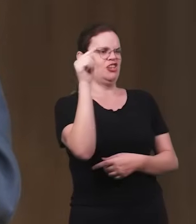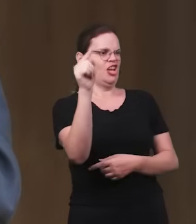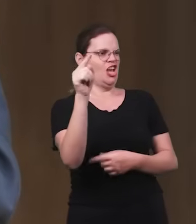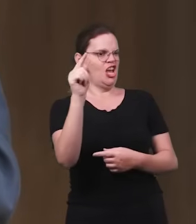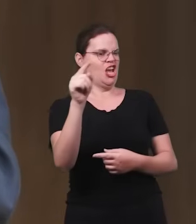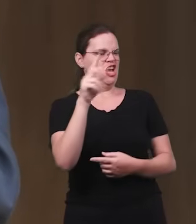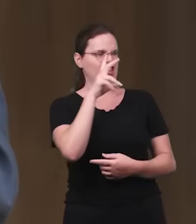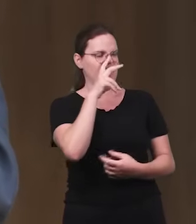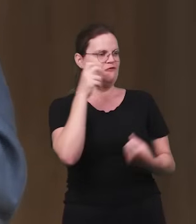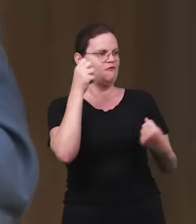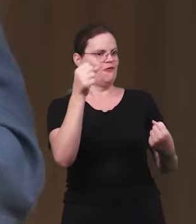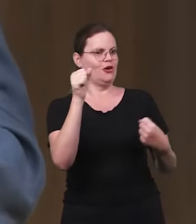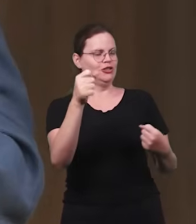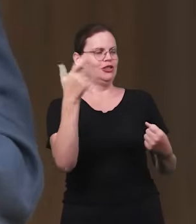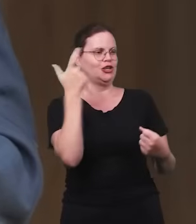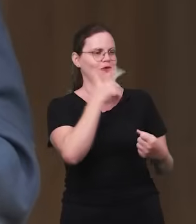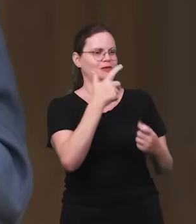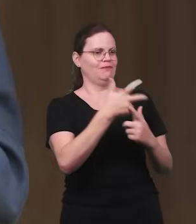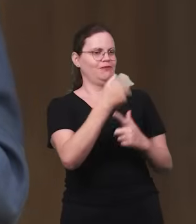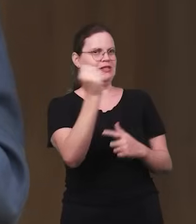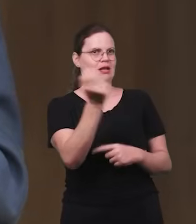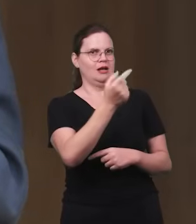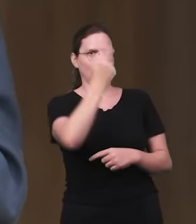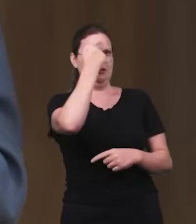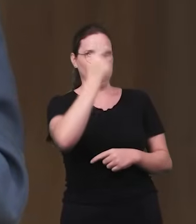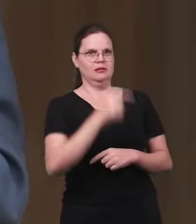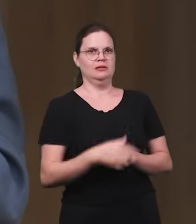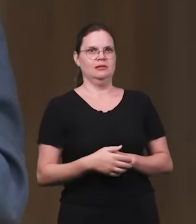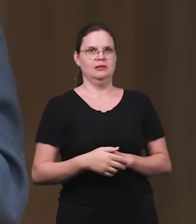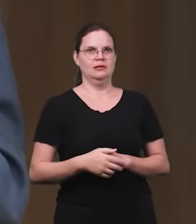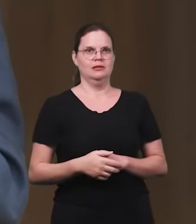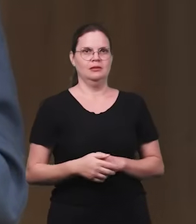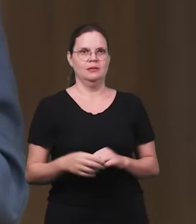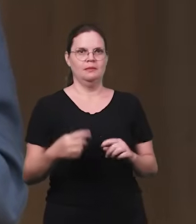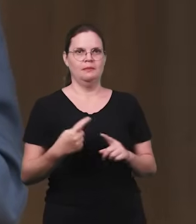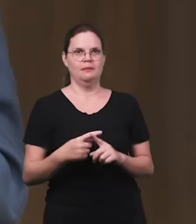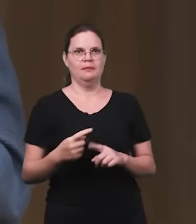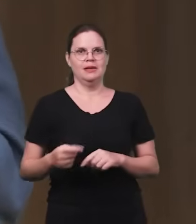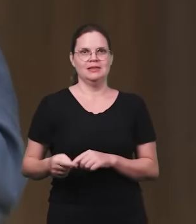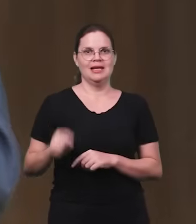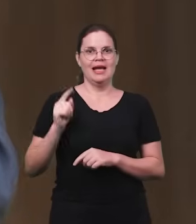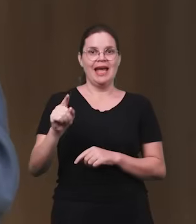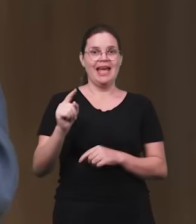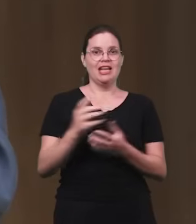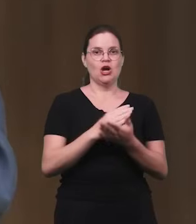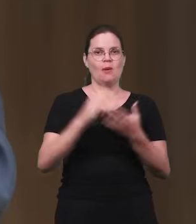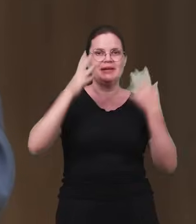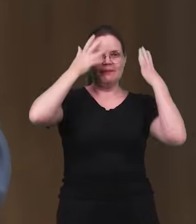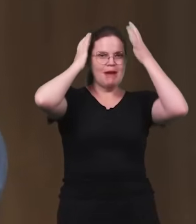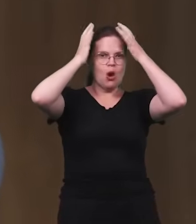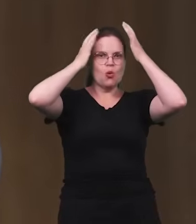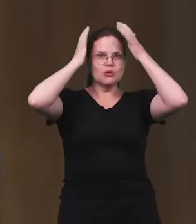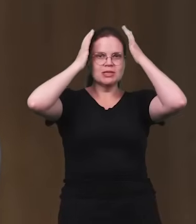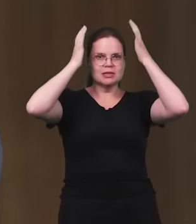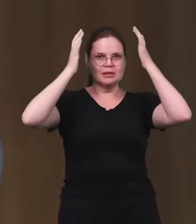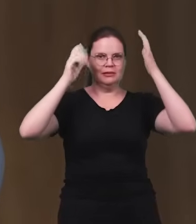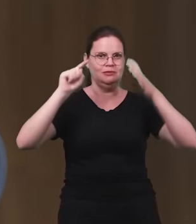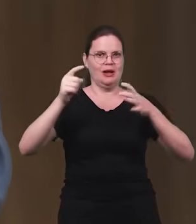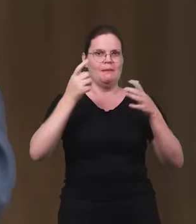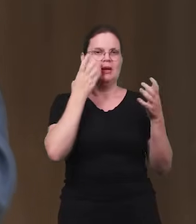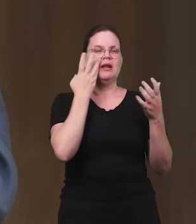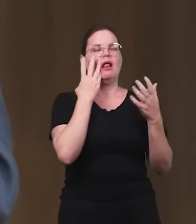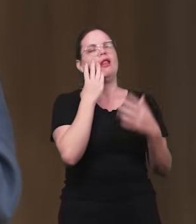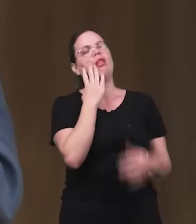toda. E foi quando ele vai, então, bagunça os seus cabelos, embaralha os seus cabelos e começa a salivar e